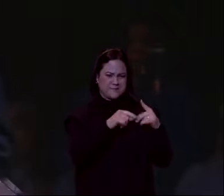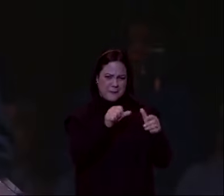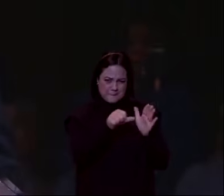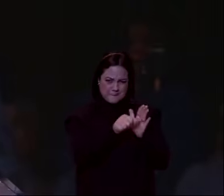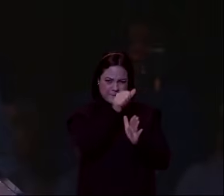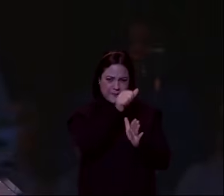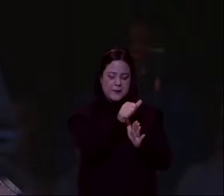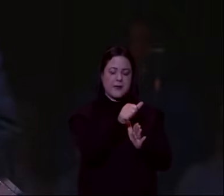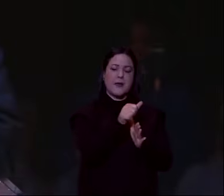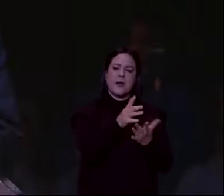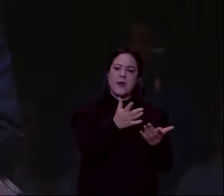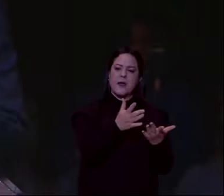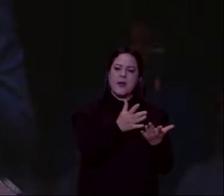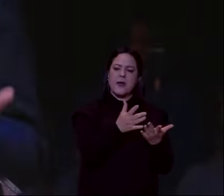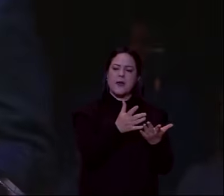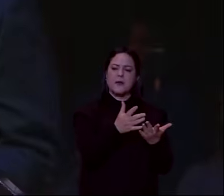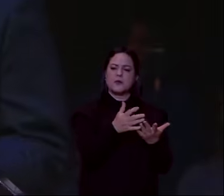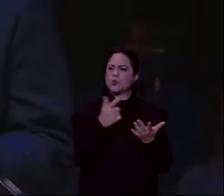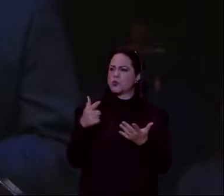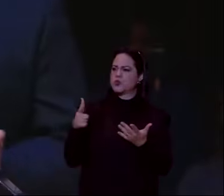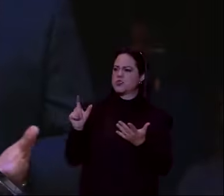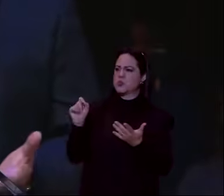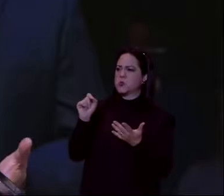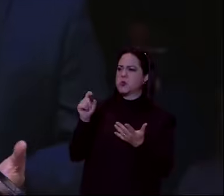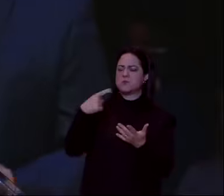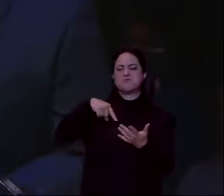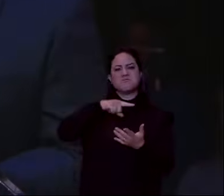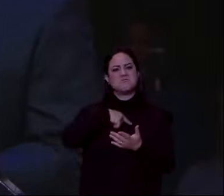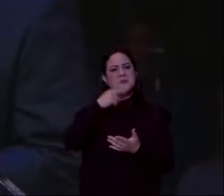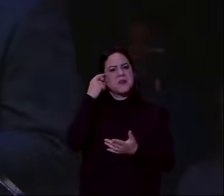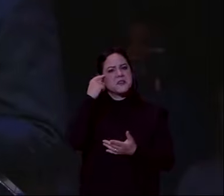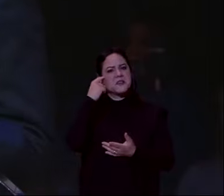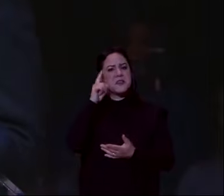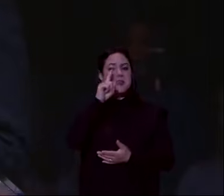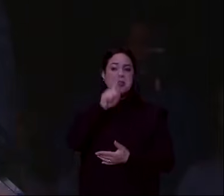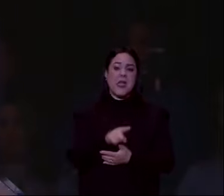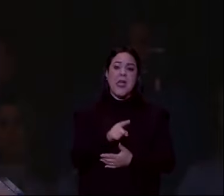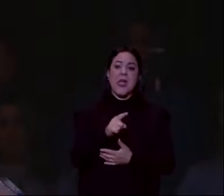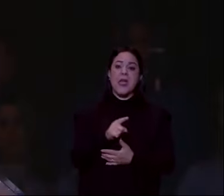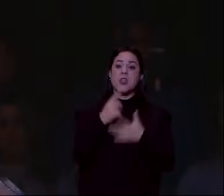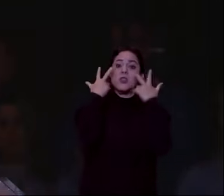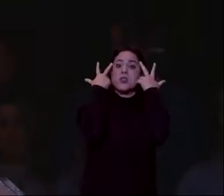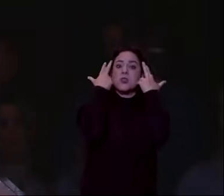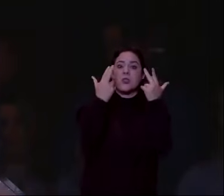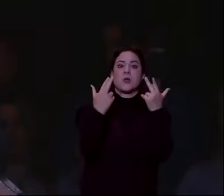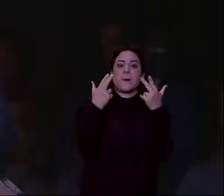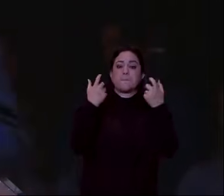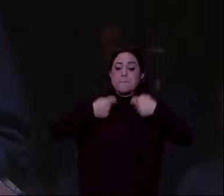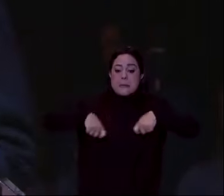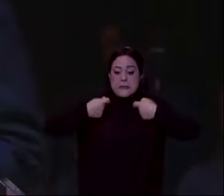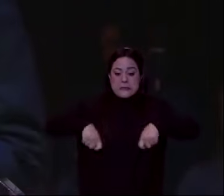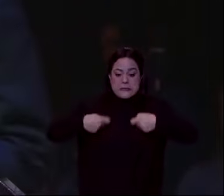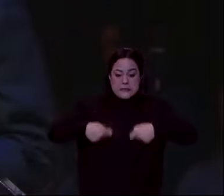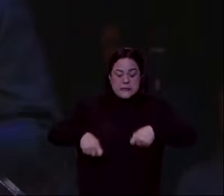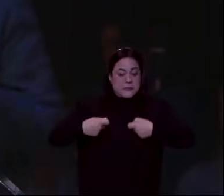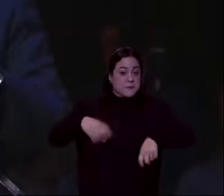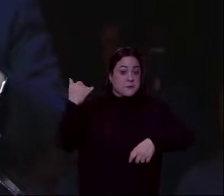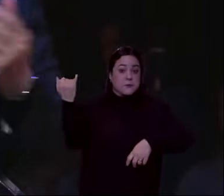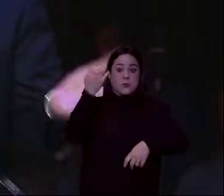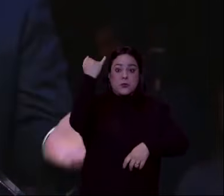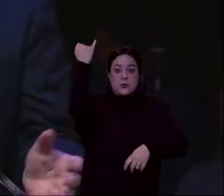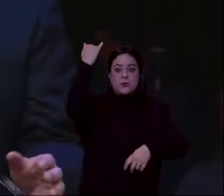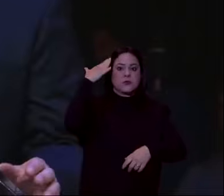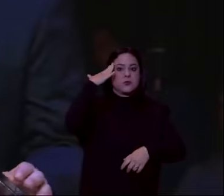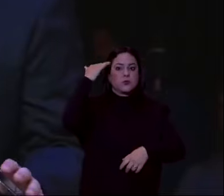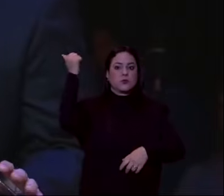possuía nenhuma das coisas que muitos de nós pensamos que são essenciais para o sucesso de